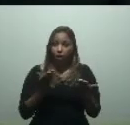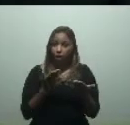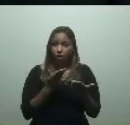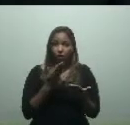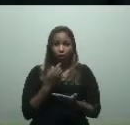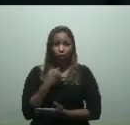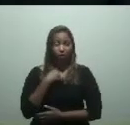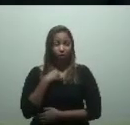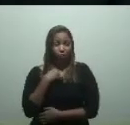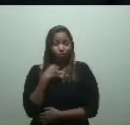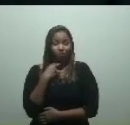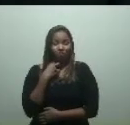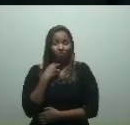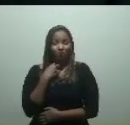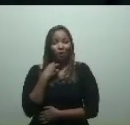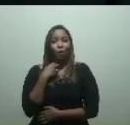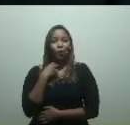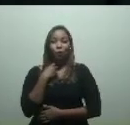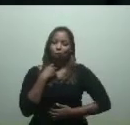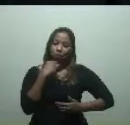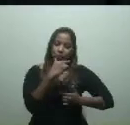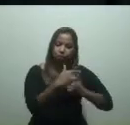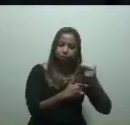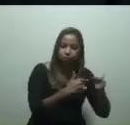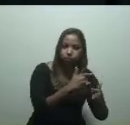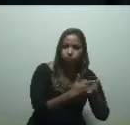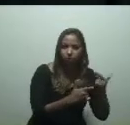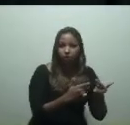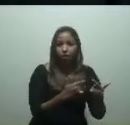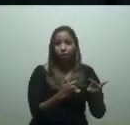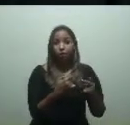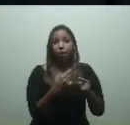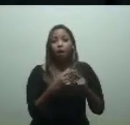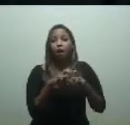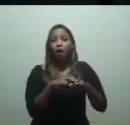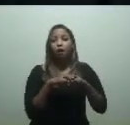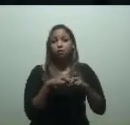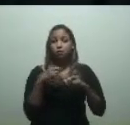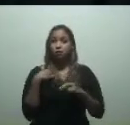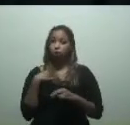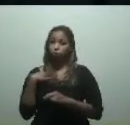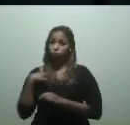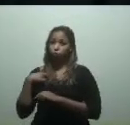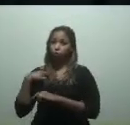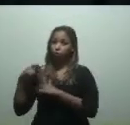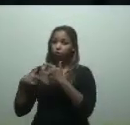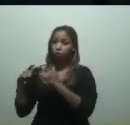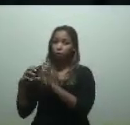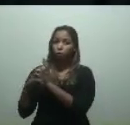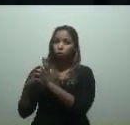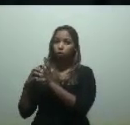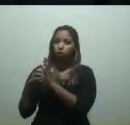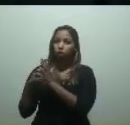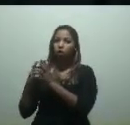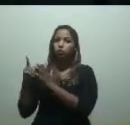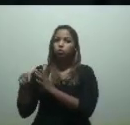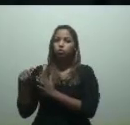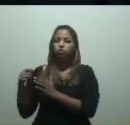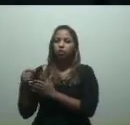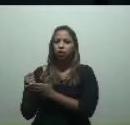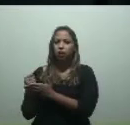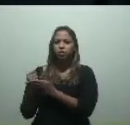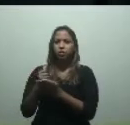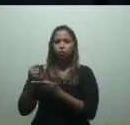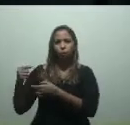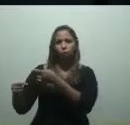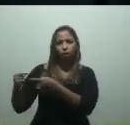assumir o mandato em virtude de ocupar um cargo de assessor político na Prefeitura de Parnamirim. É importante